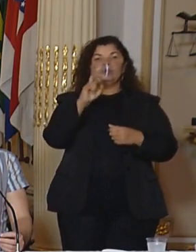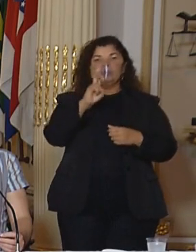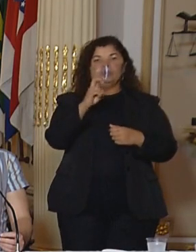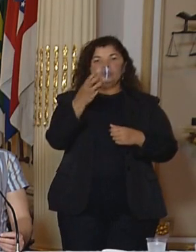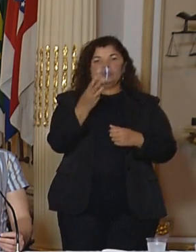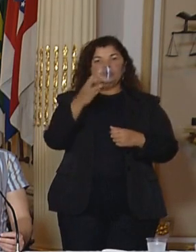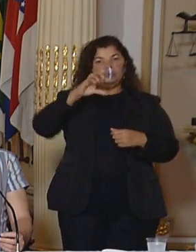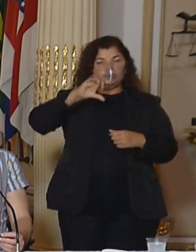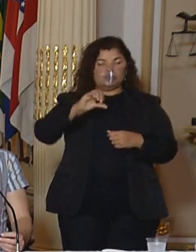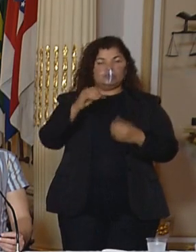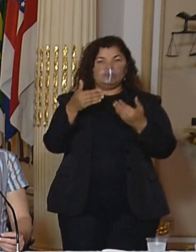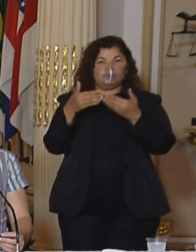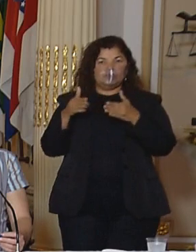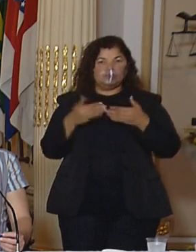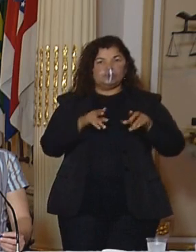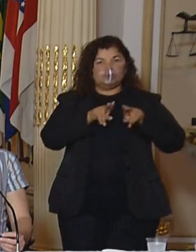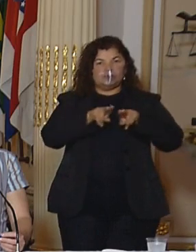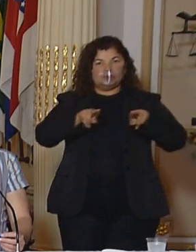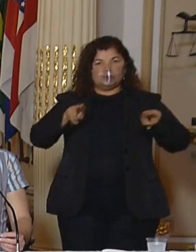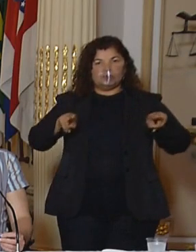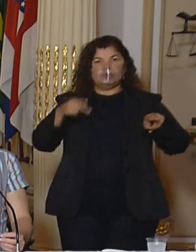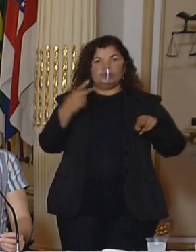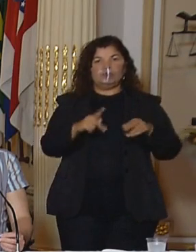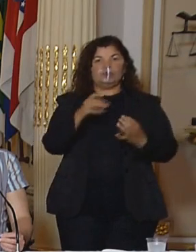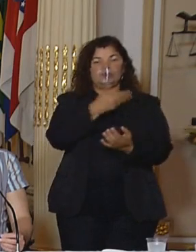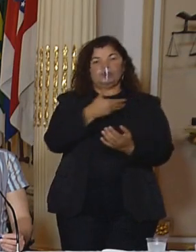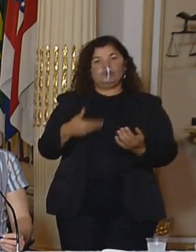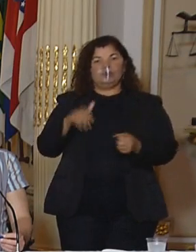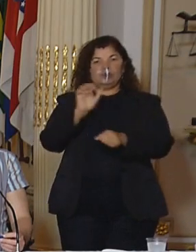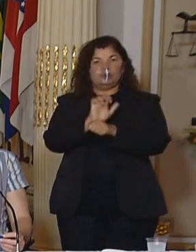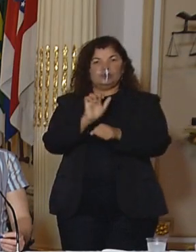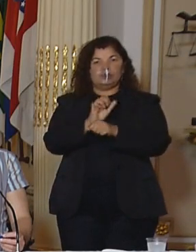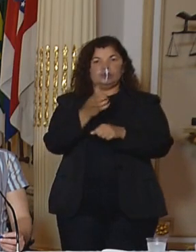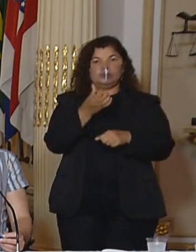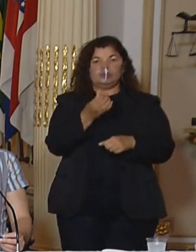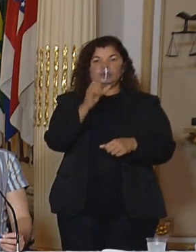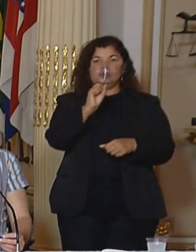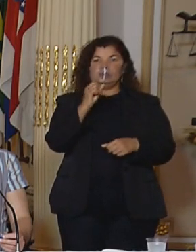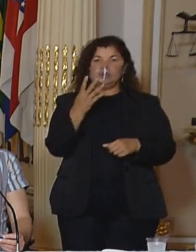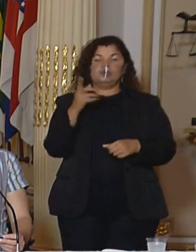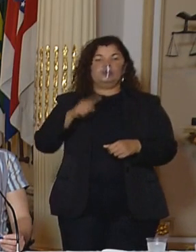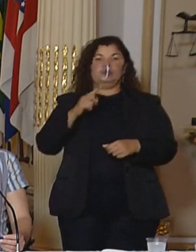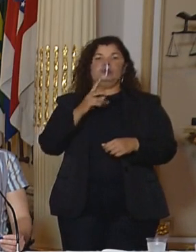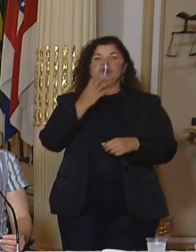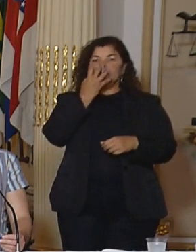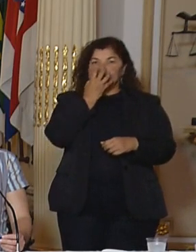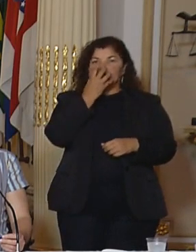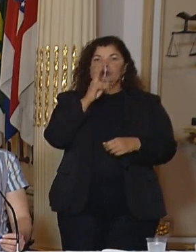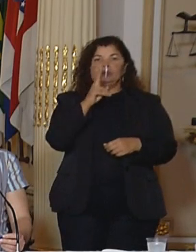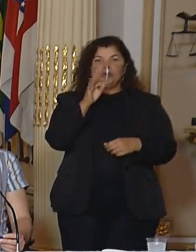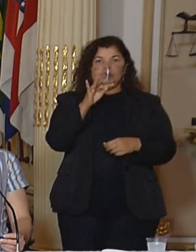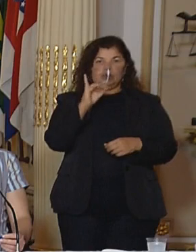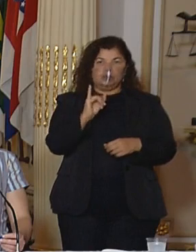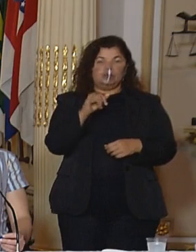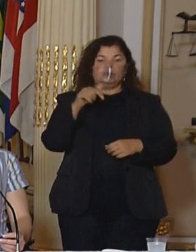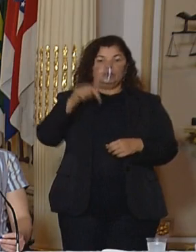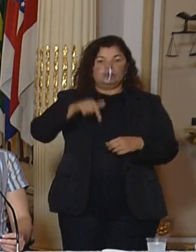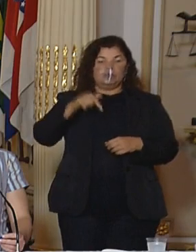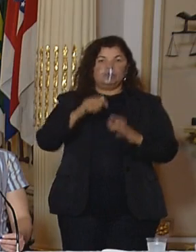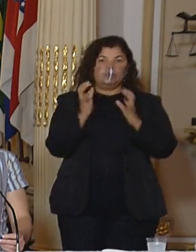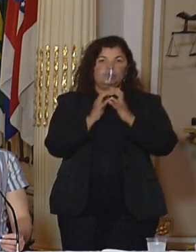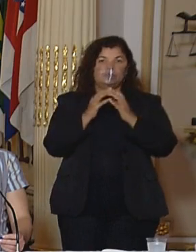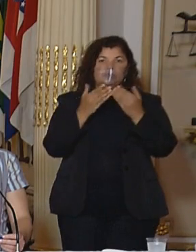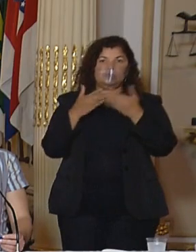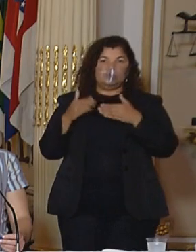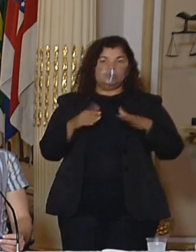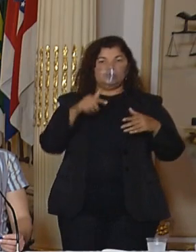pelo governo do estado, sendo 684 de UTI. Já o Recife, doutor Jailson, abriu 7 hospitais